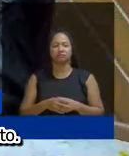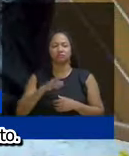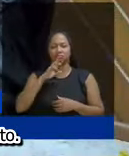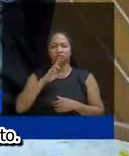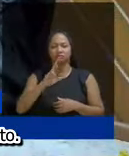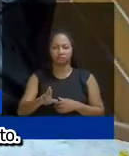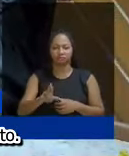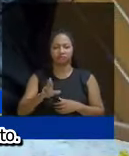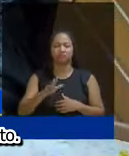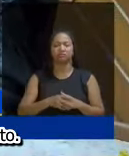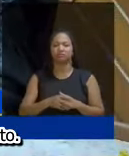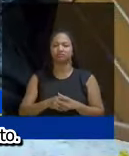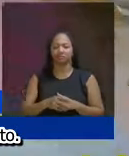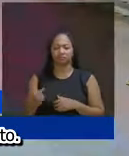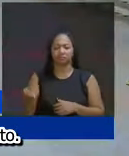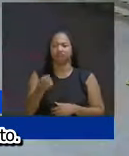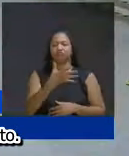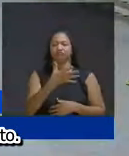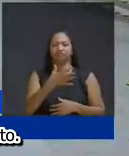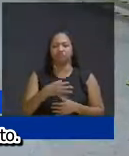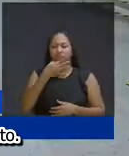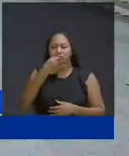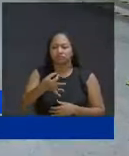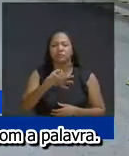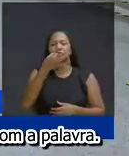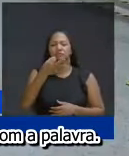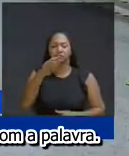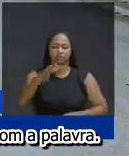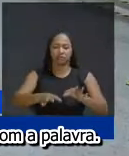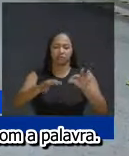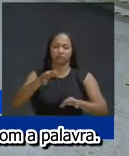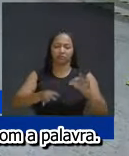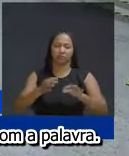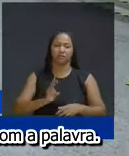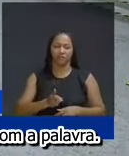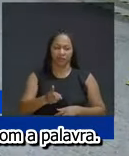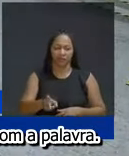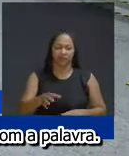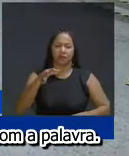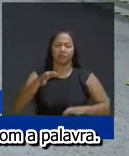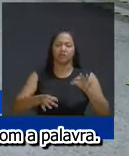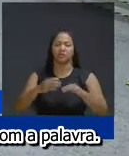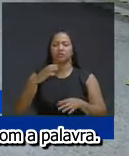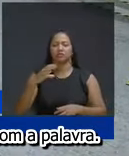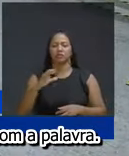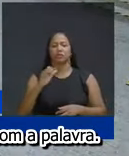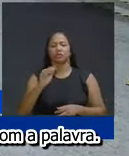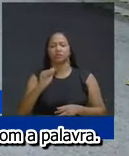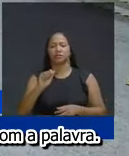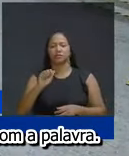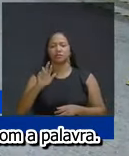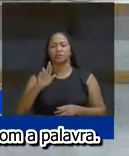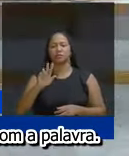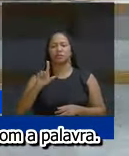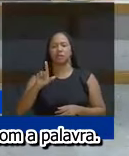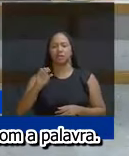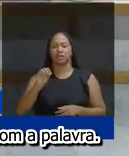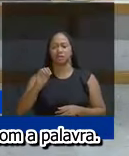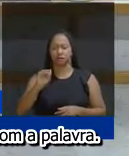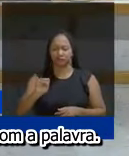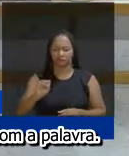a providência Foco já na juíza Tiana Souza. Para proferir julgamento. Vamos dar prosseguimento. O juiz Carlos Fernandes está com a palavra.